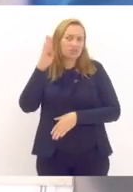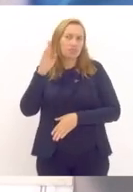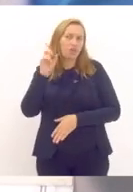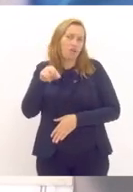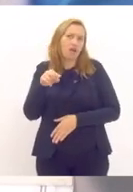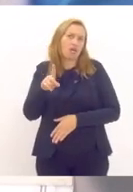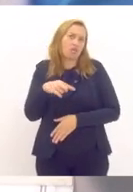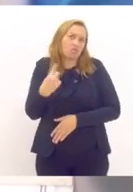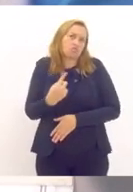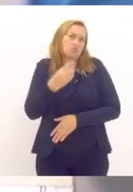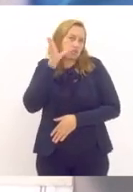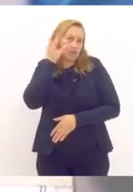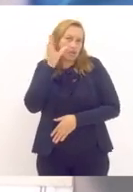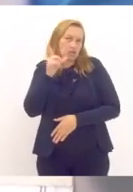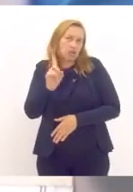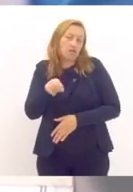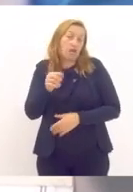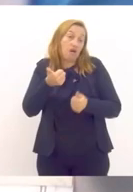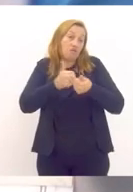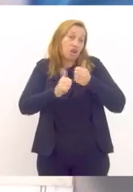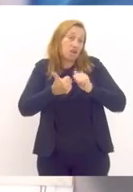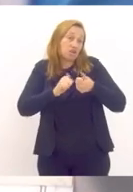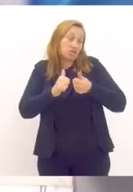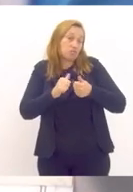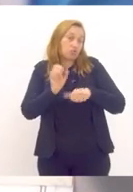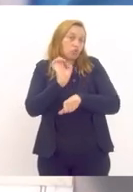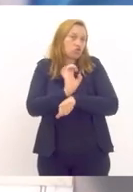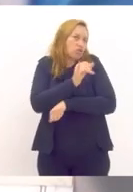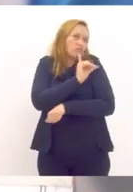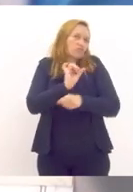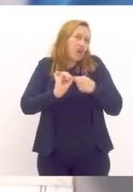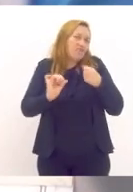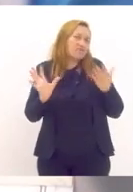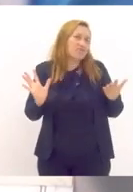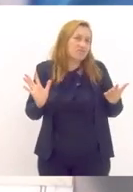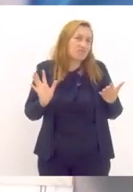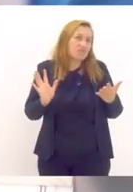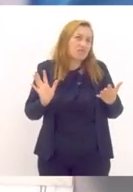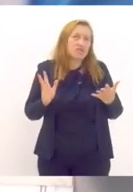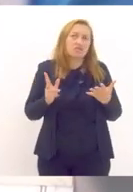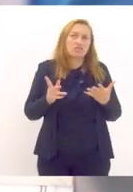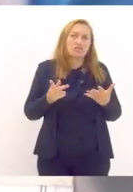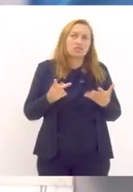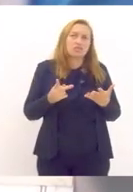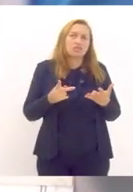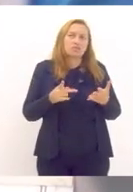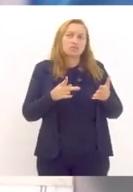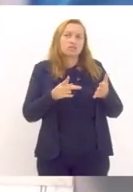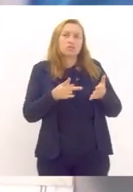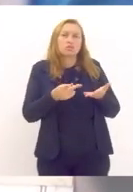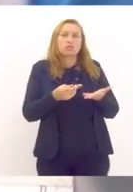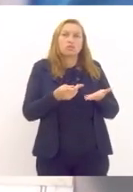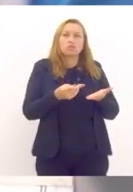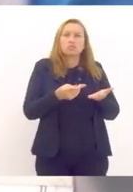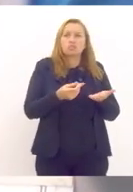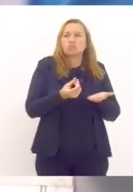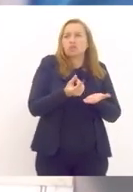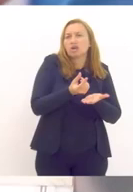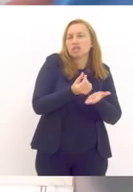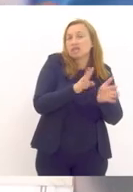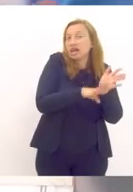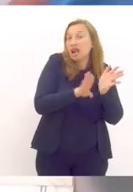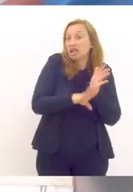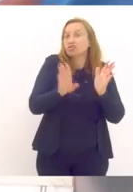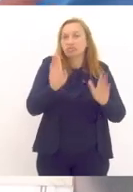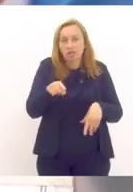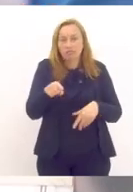é justamente na avaliação que o Estado faz do seu movimento de receita e despesa. Então, se a gente já cria um